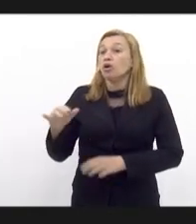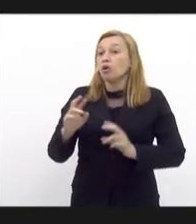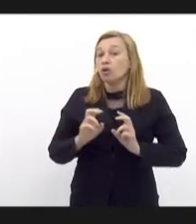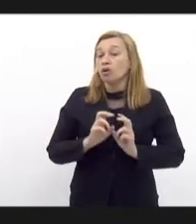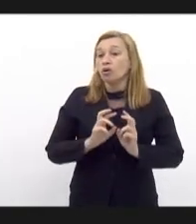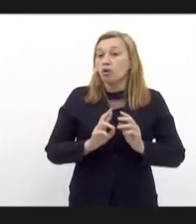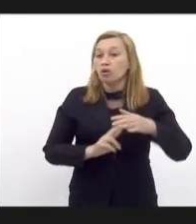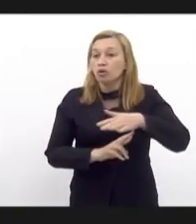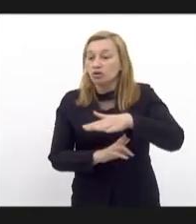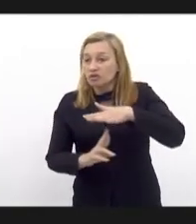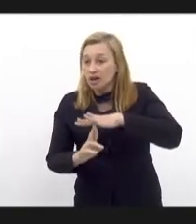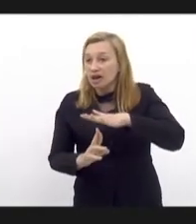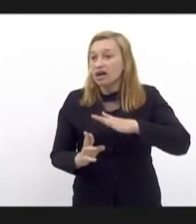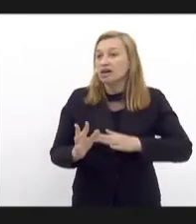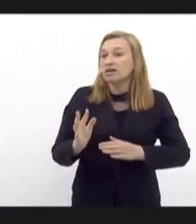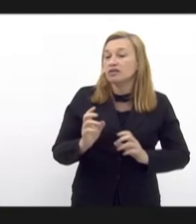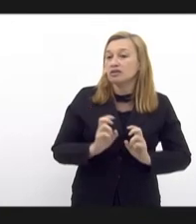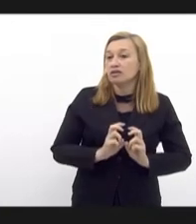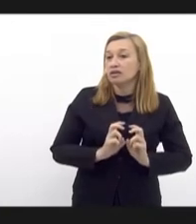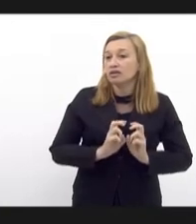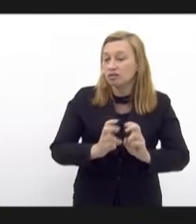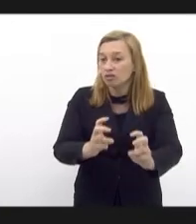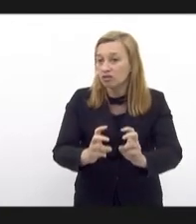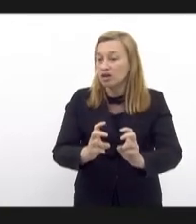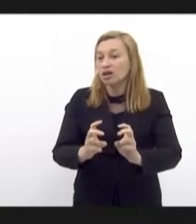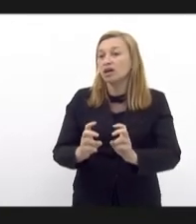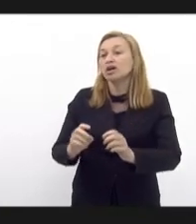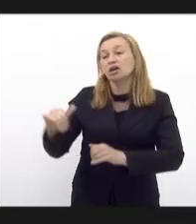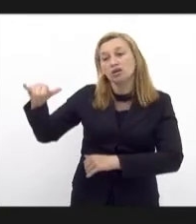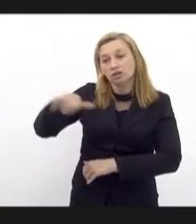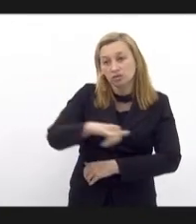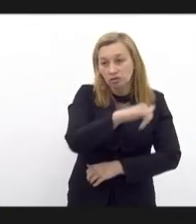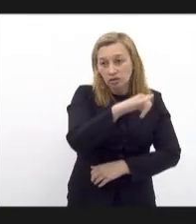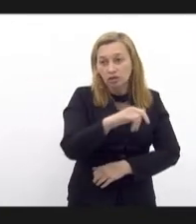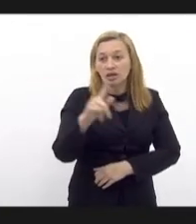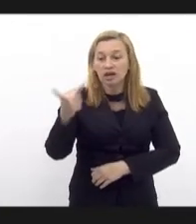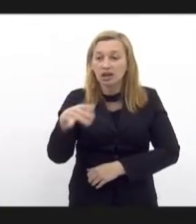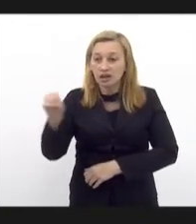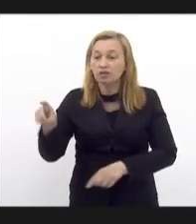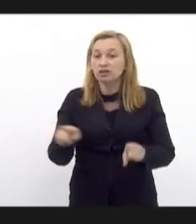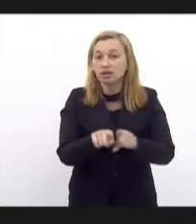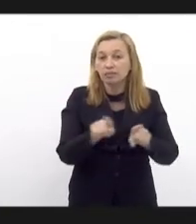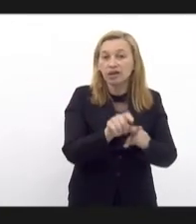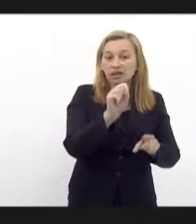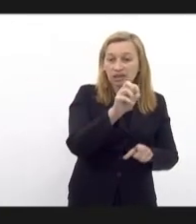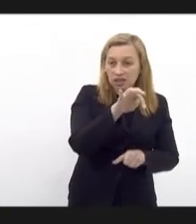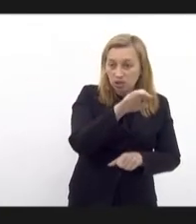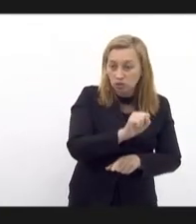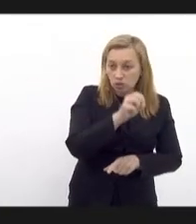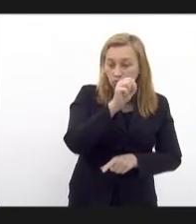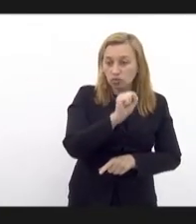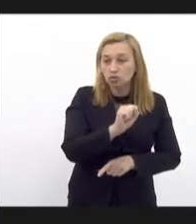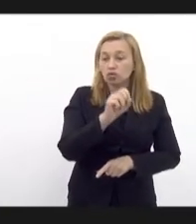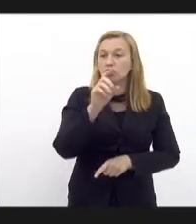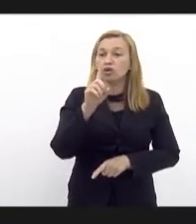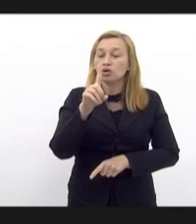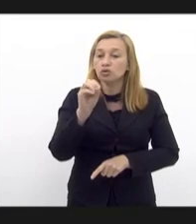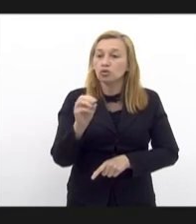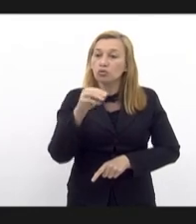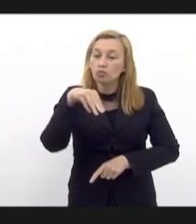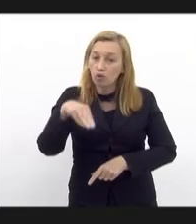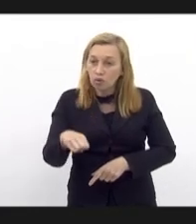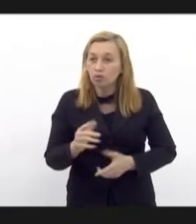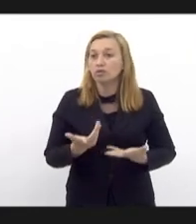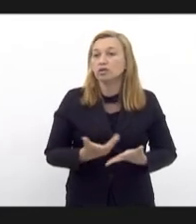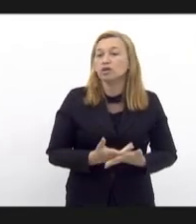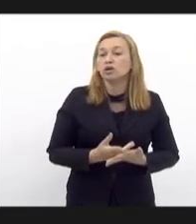ferroviárias, aeroportuárias, e a lógica do Galeão e do Santos Dumont não foge a essa regra. Então, quem hoje tem o